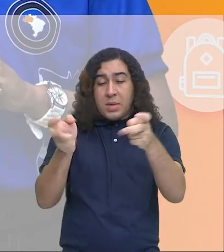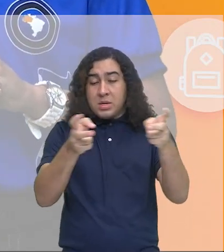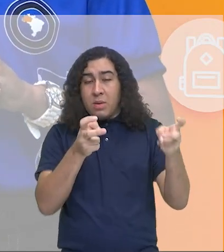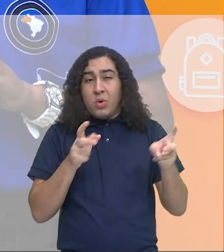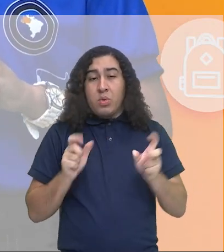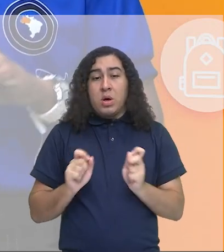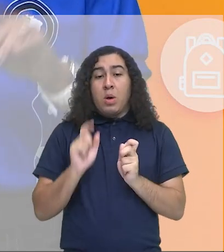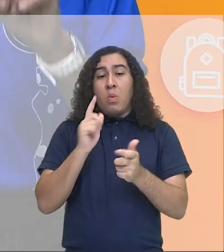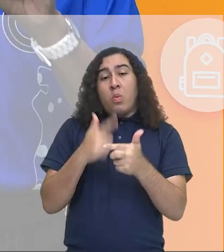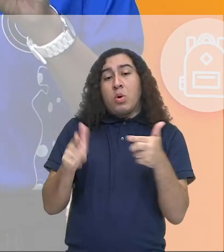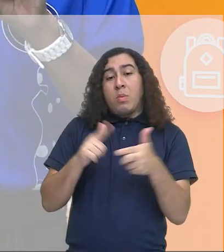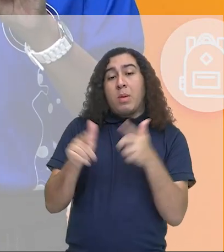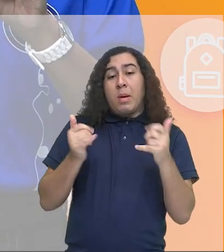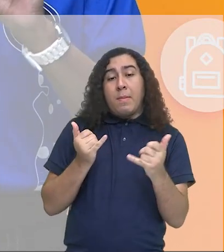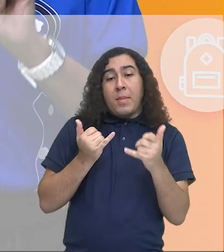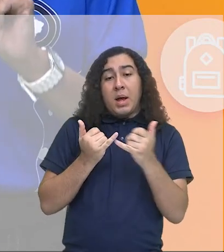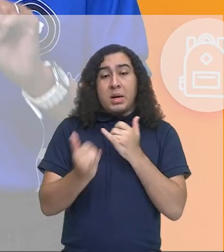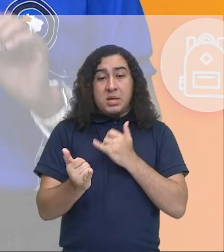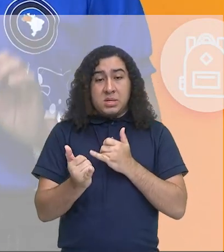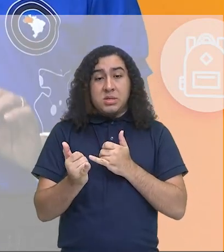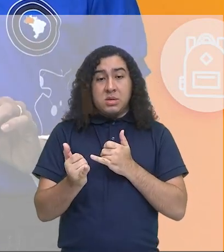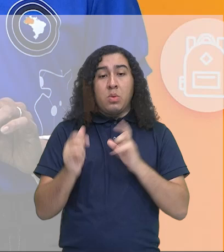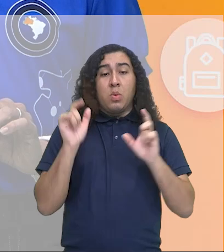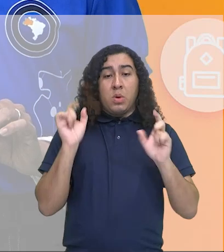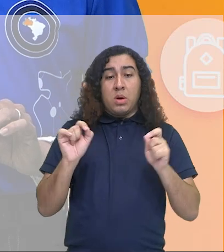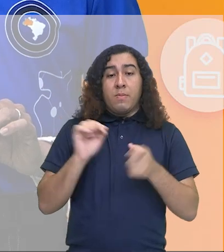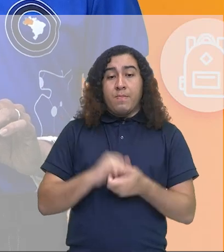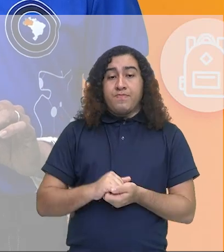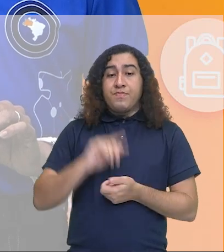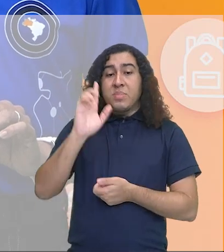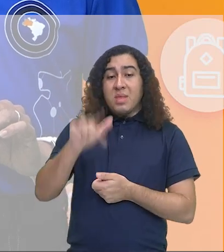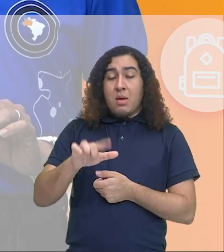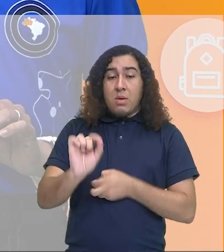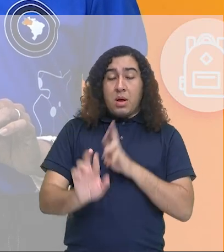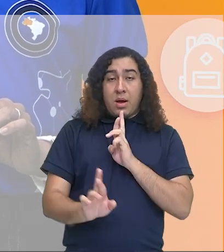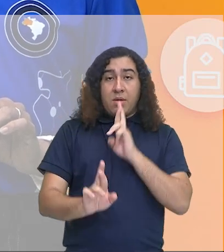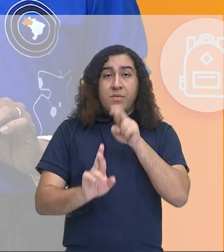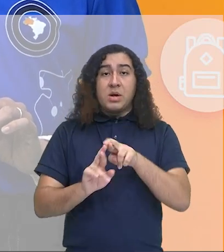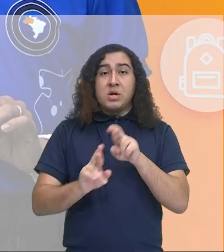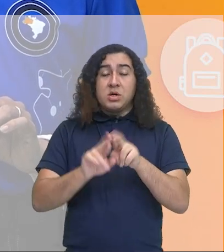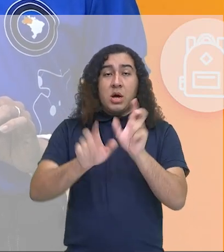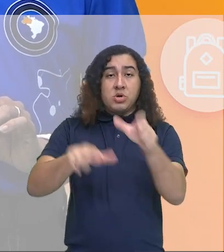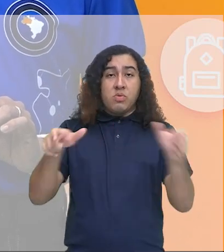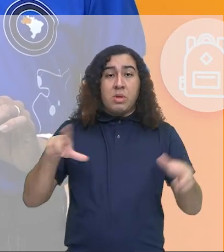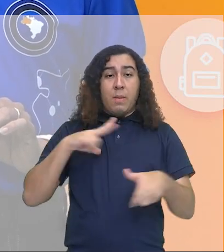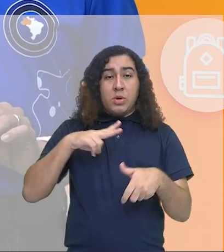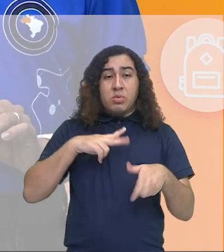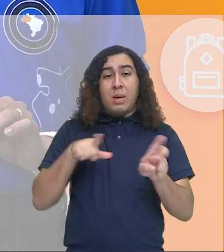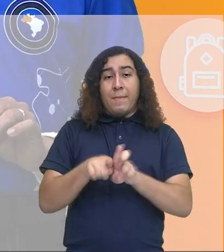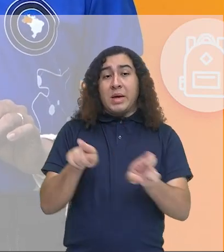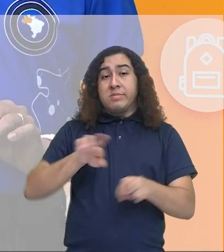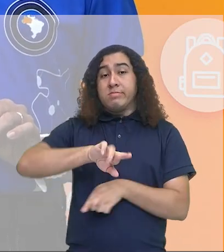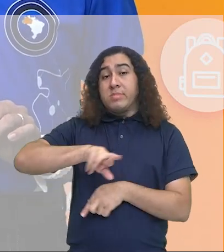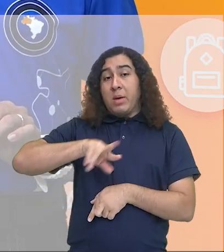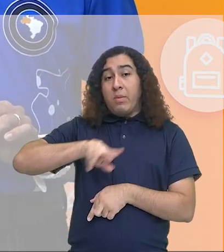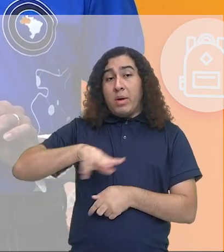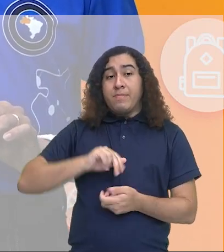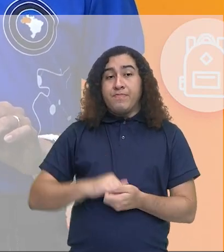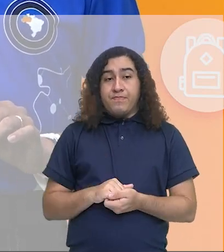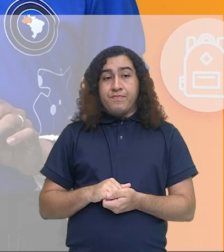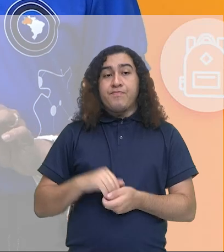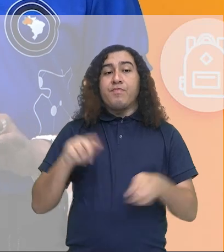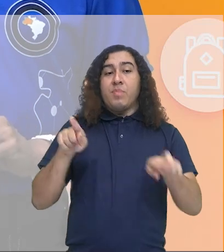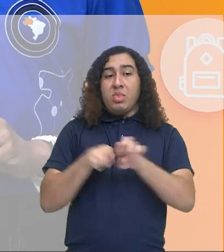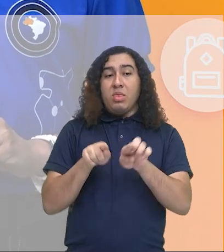problema que parece, no primeiro momento, ser uma questão individual, mas não é. É